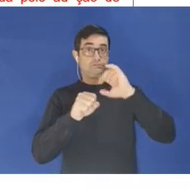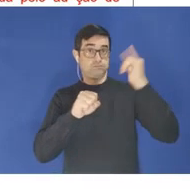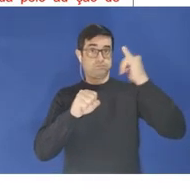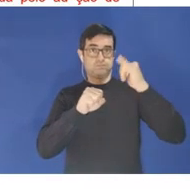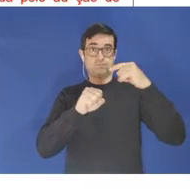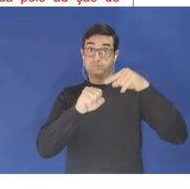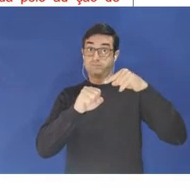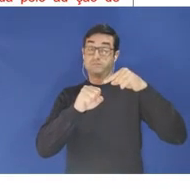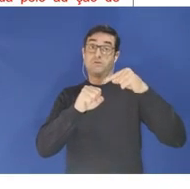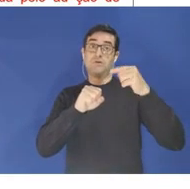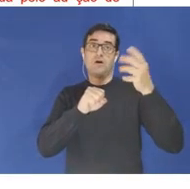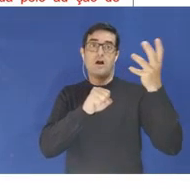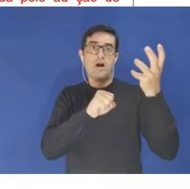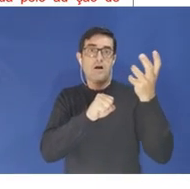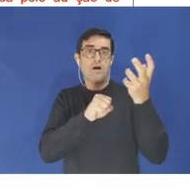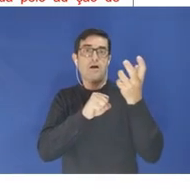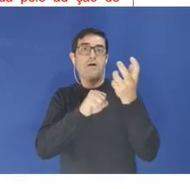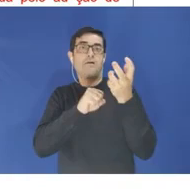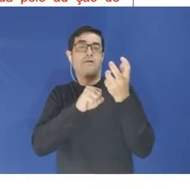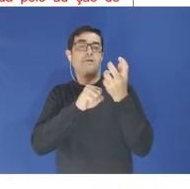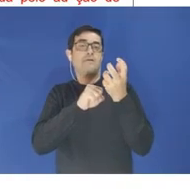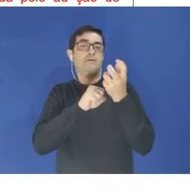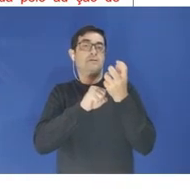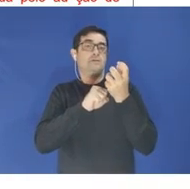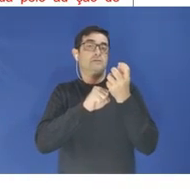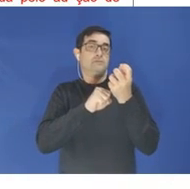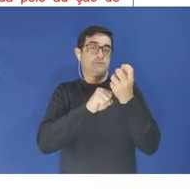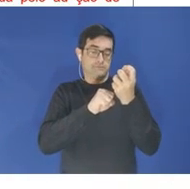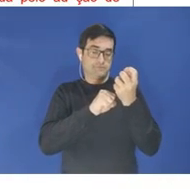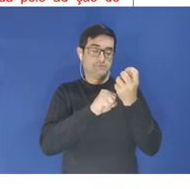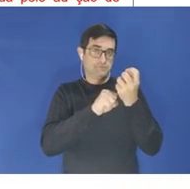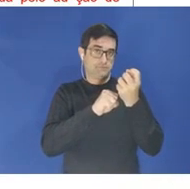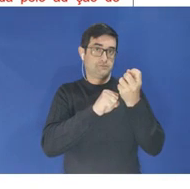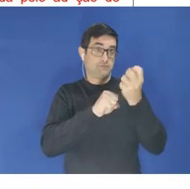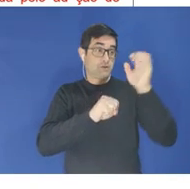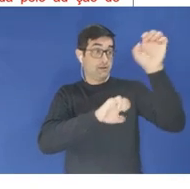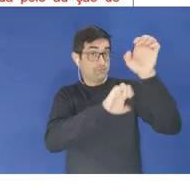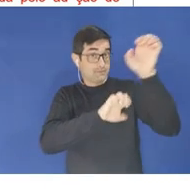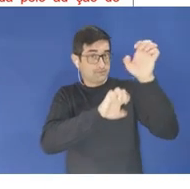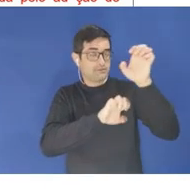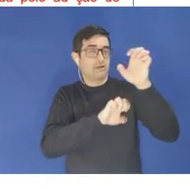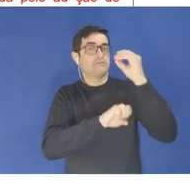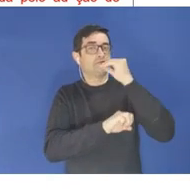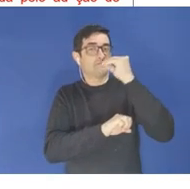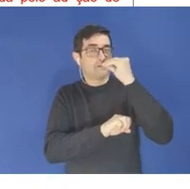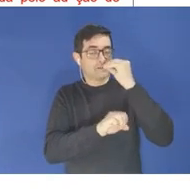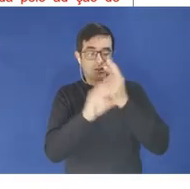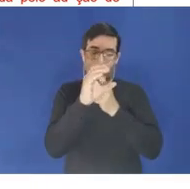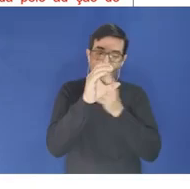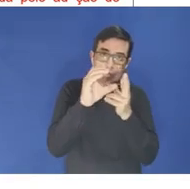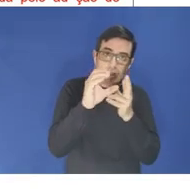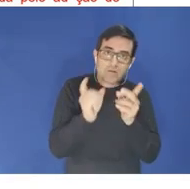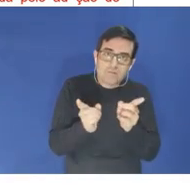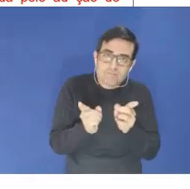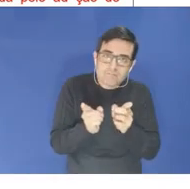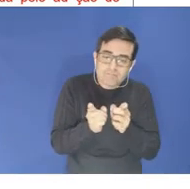carga nuclear, a blindagem não aumenta tanto, então o que eu faço? O raio vai